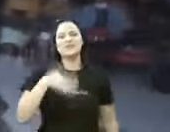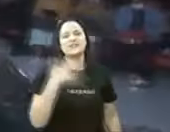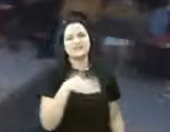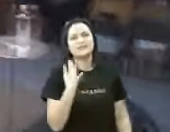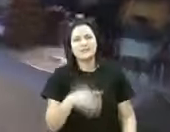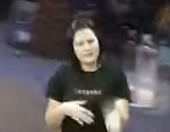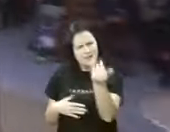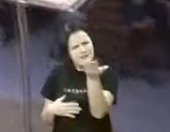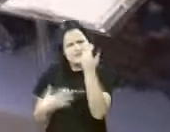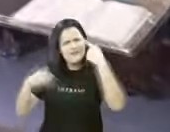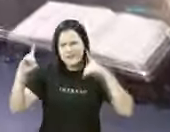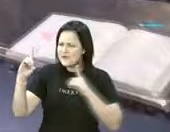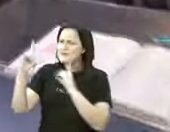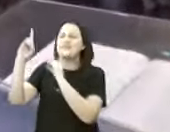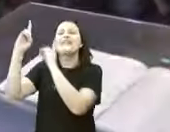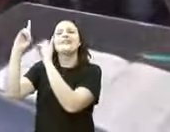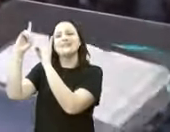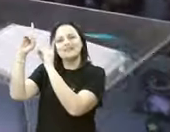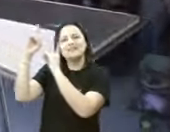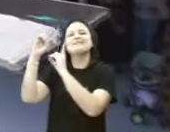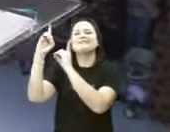Vem pra perto, vem, vem.